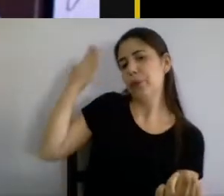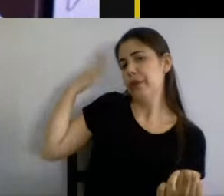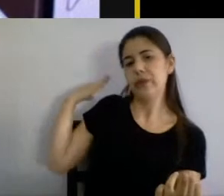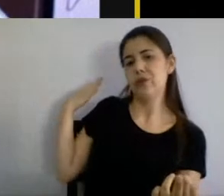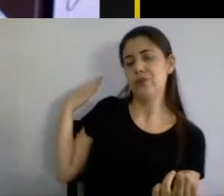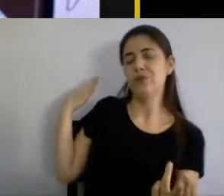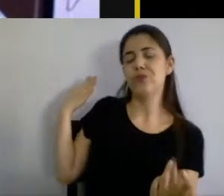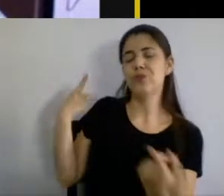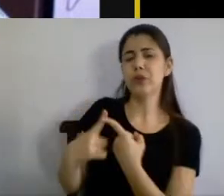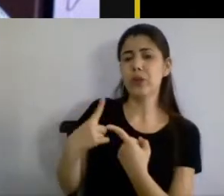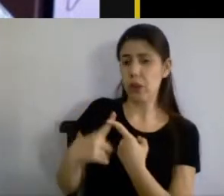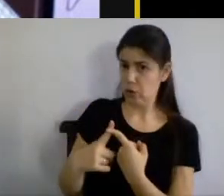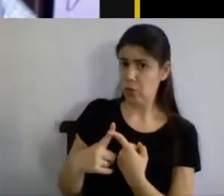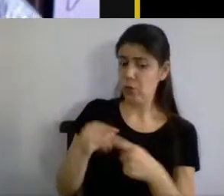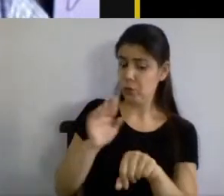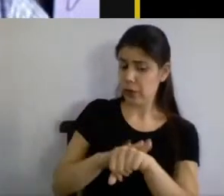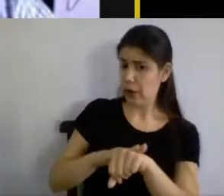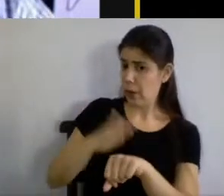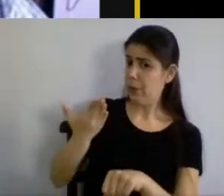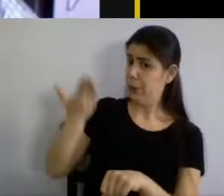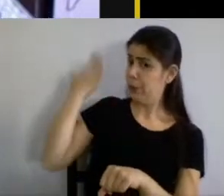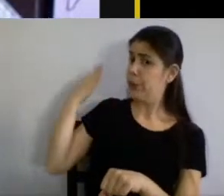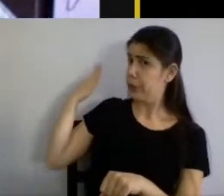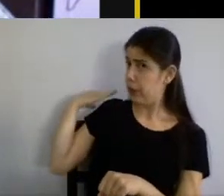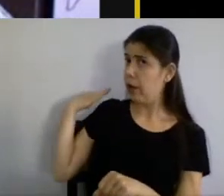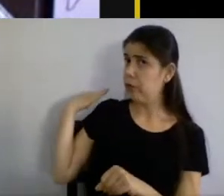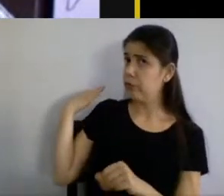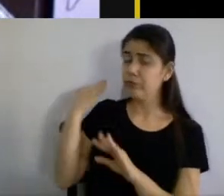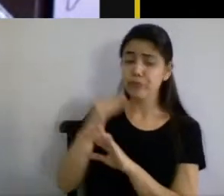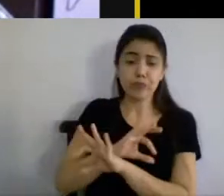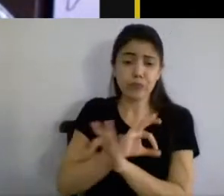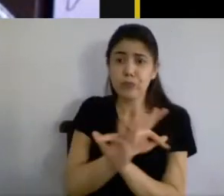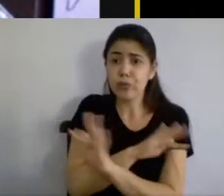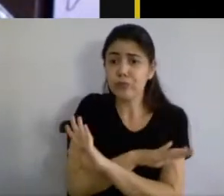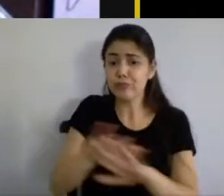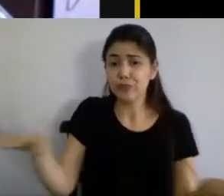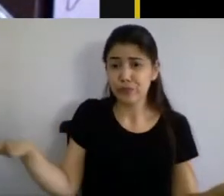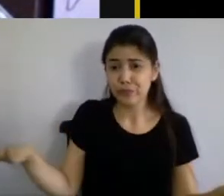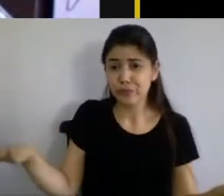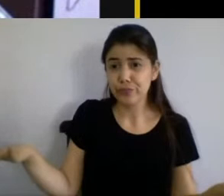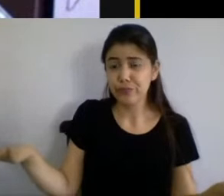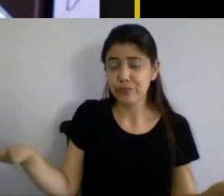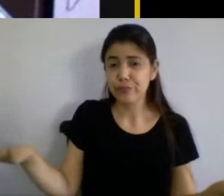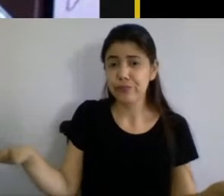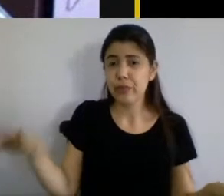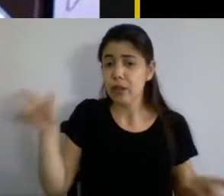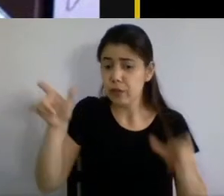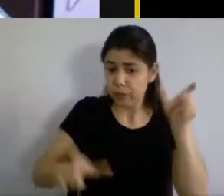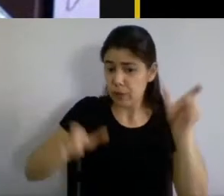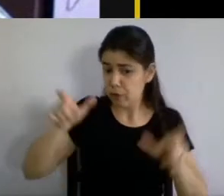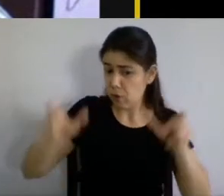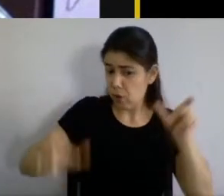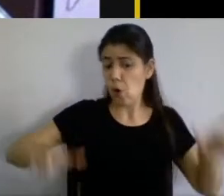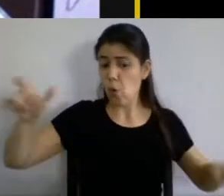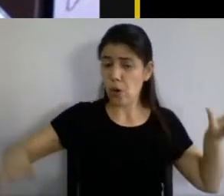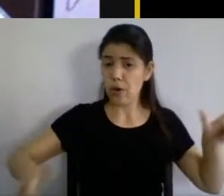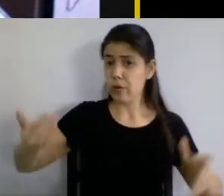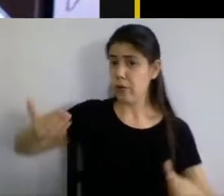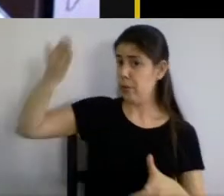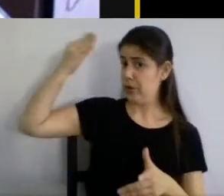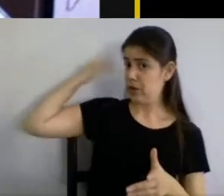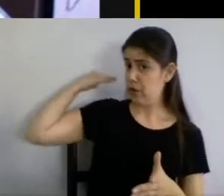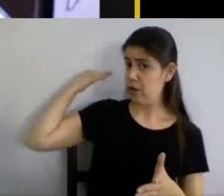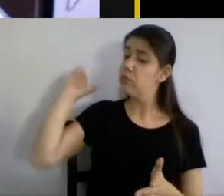está extinto. O espaço do passado se arruinou e os homens do passado morreram. Como na